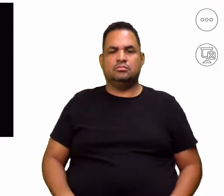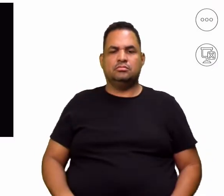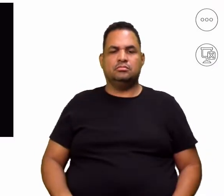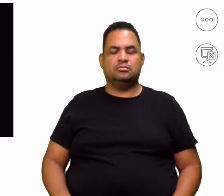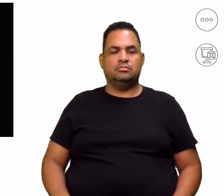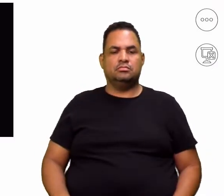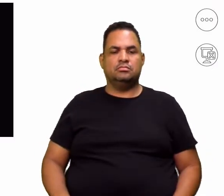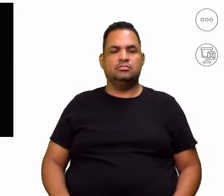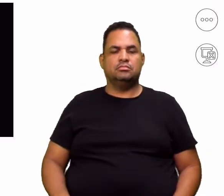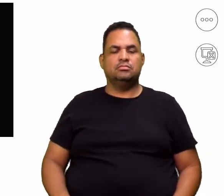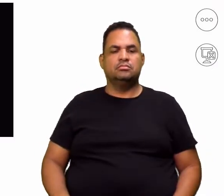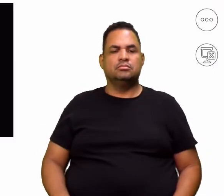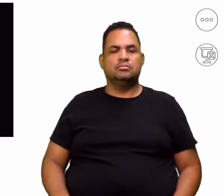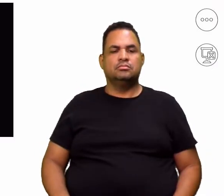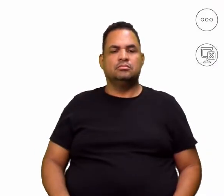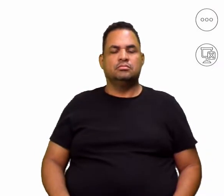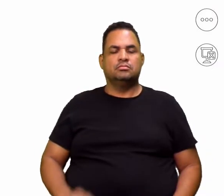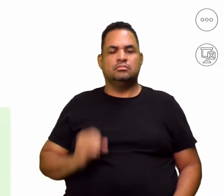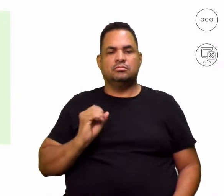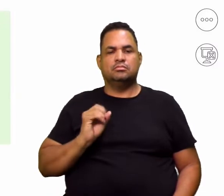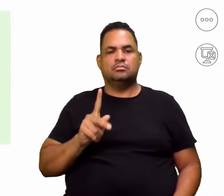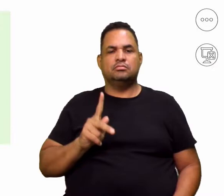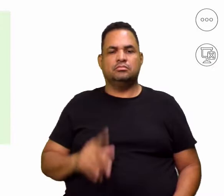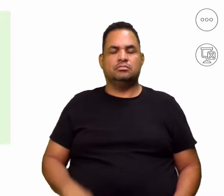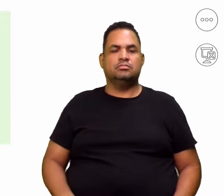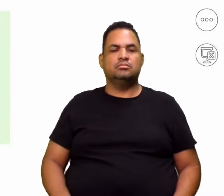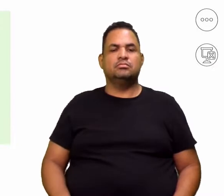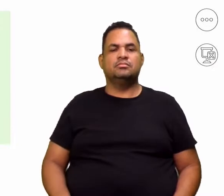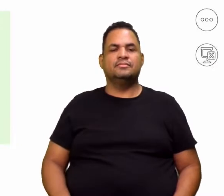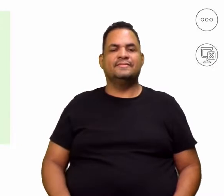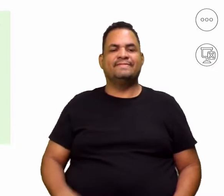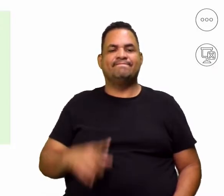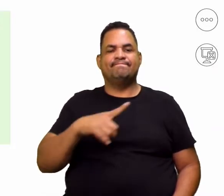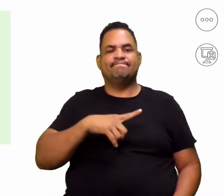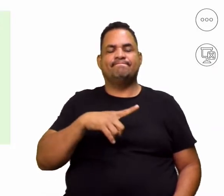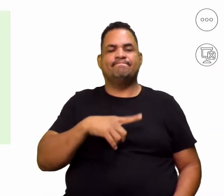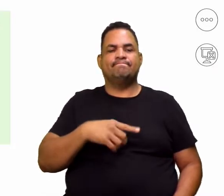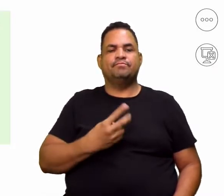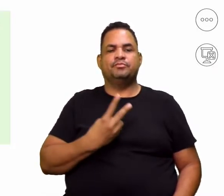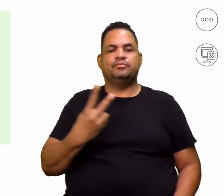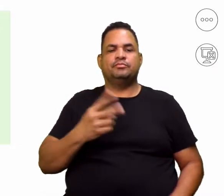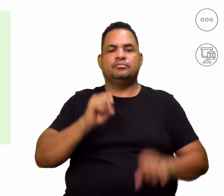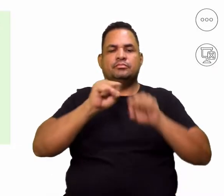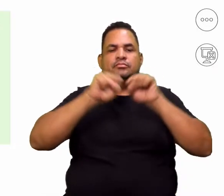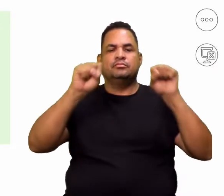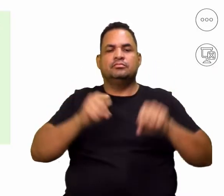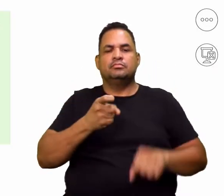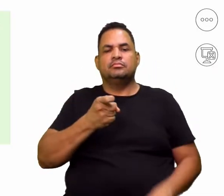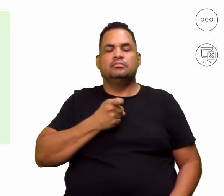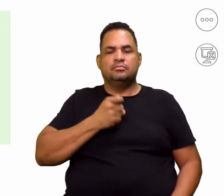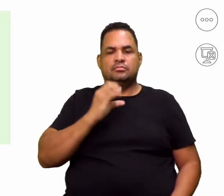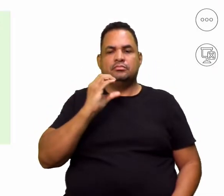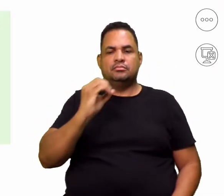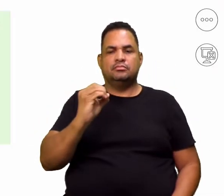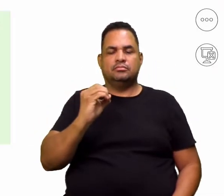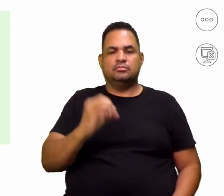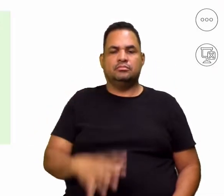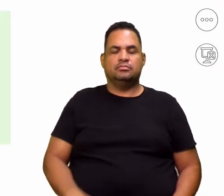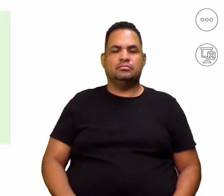sexuais, tá certo? Ok. Aí nós temos um segundo sistema que é chamado de sistema